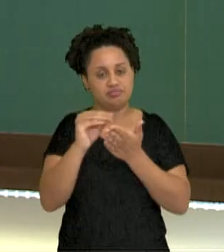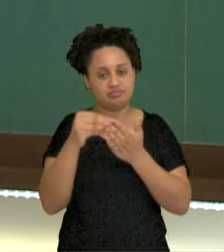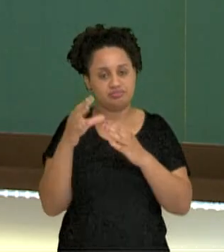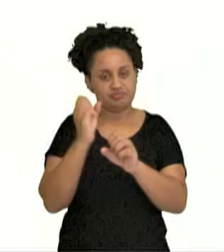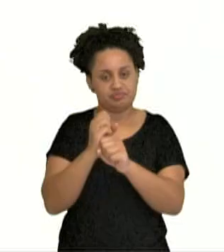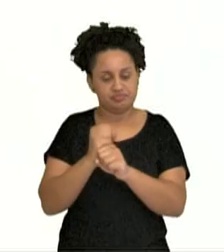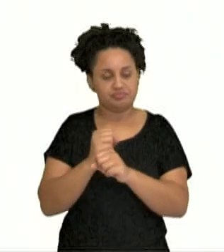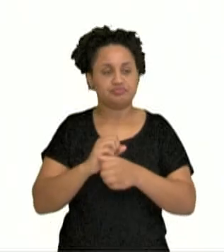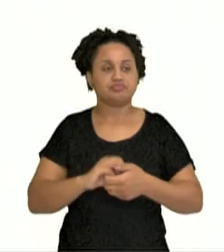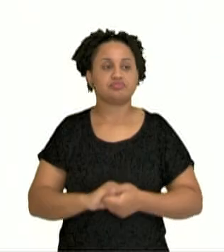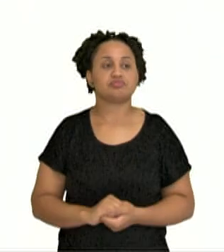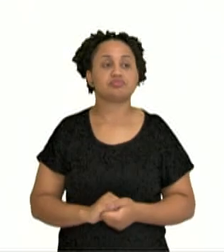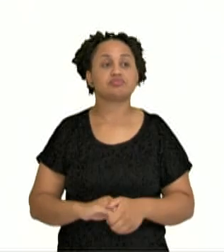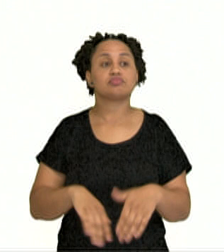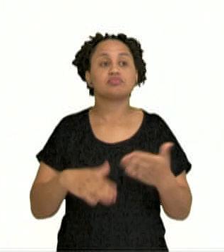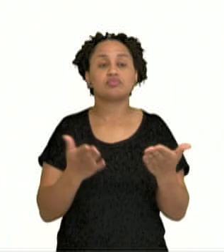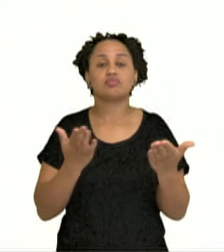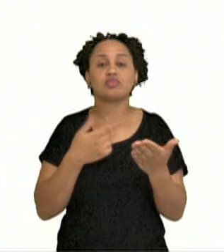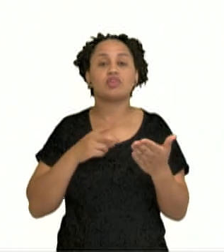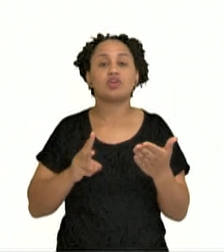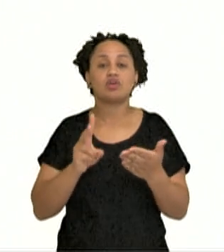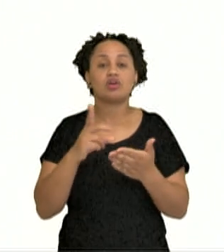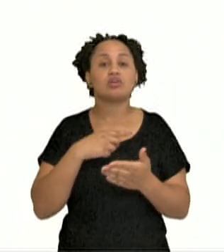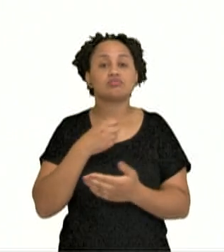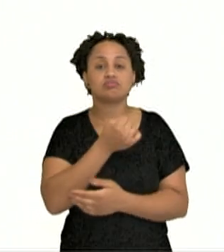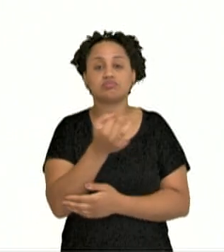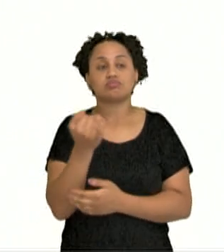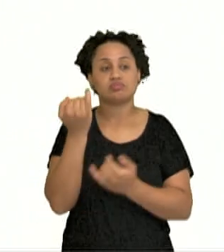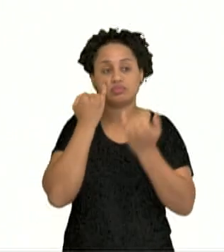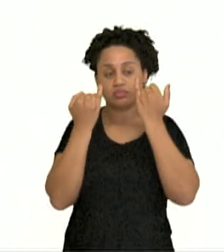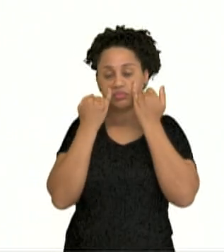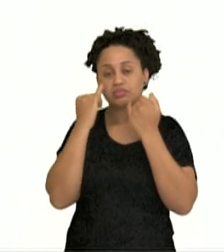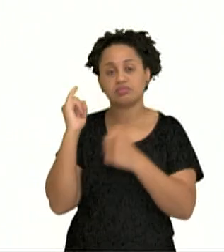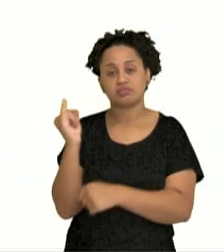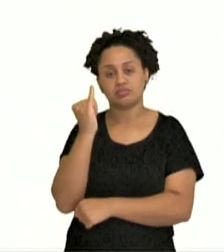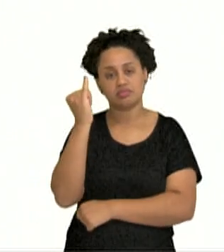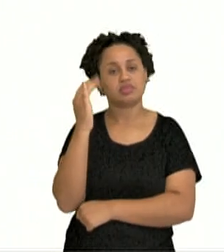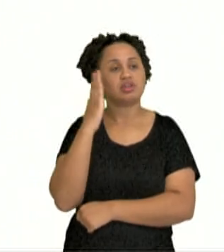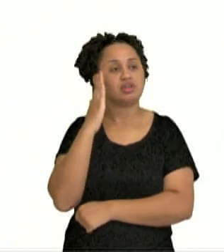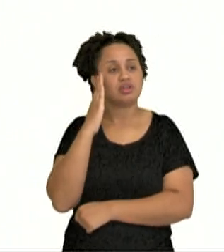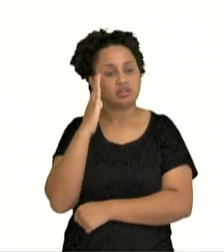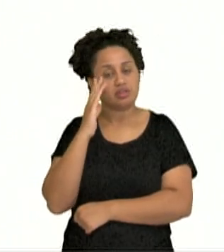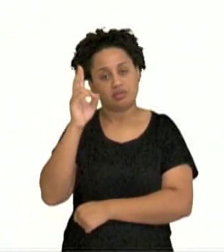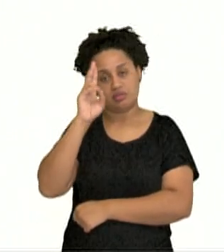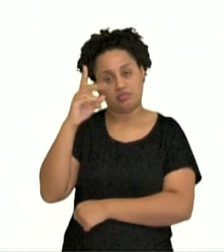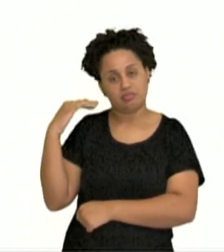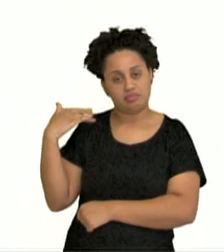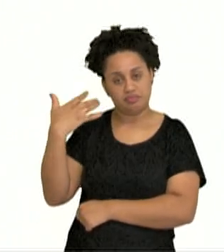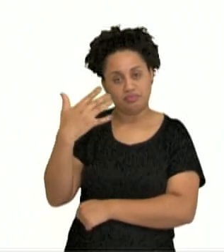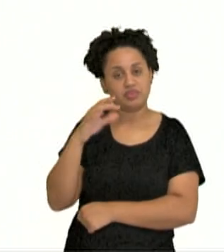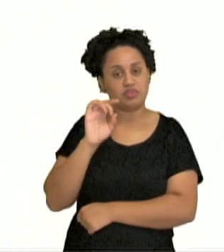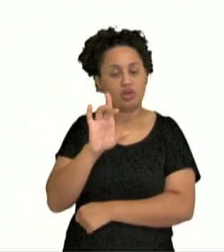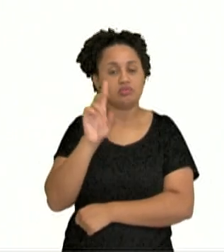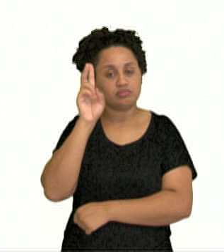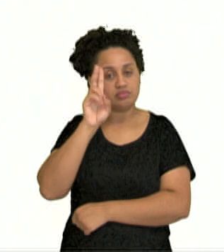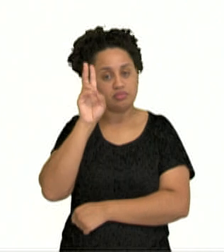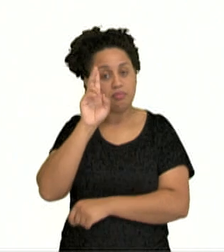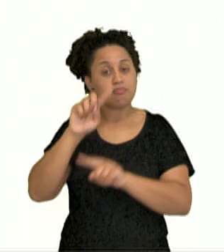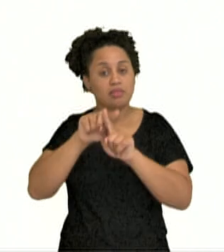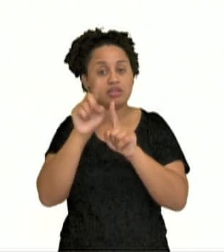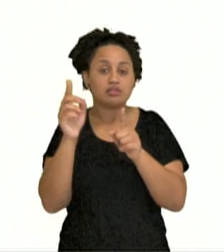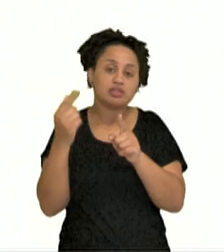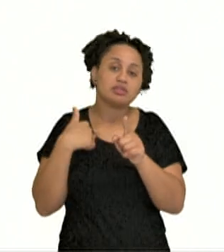aqui, continuando com informações muito importantes, eu sei que é uma relembrança, mas eu quis trazer isso